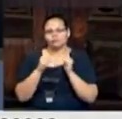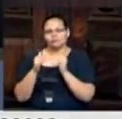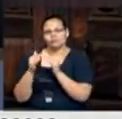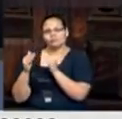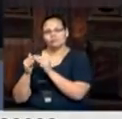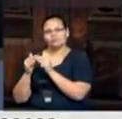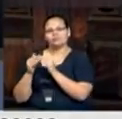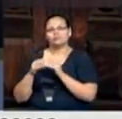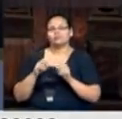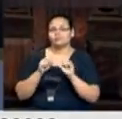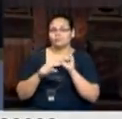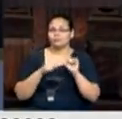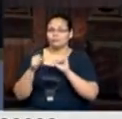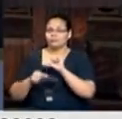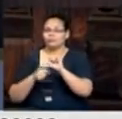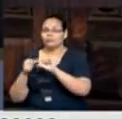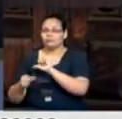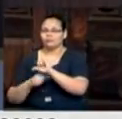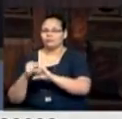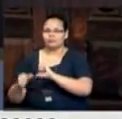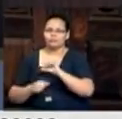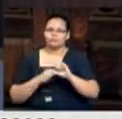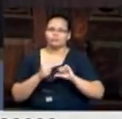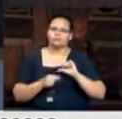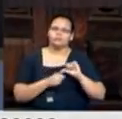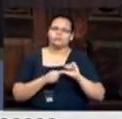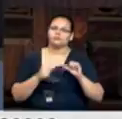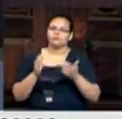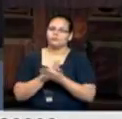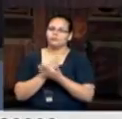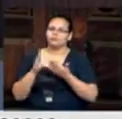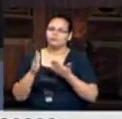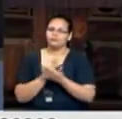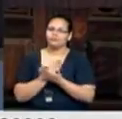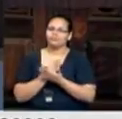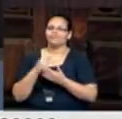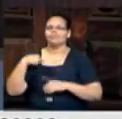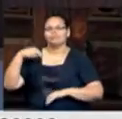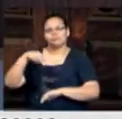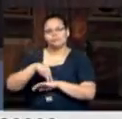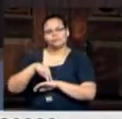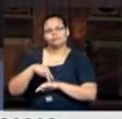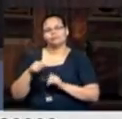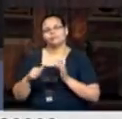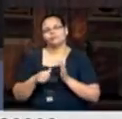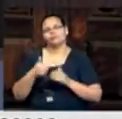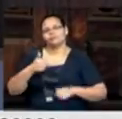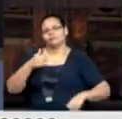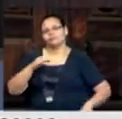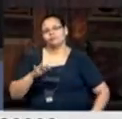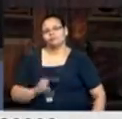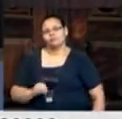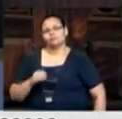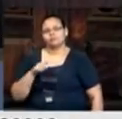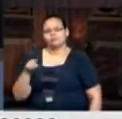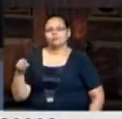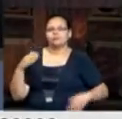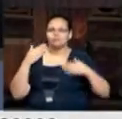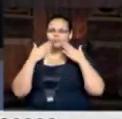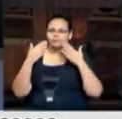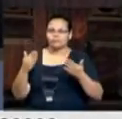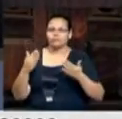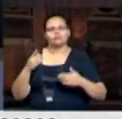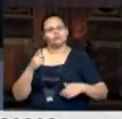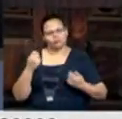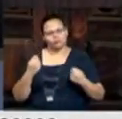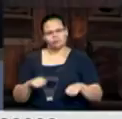abrangências, mudando, alterando, inclusive, alguns posicionamentos dele no próprio primeiro turno. Ele se mostrou que